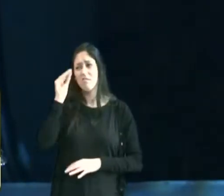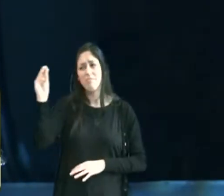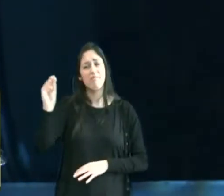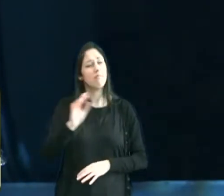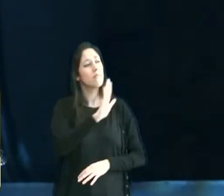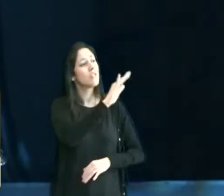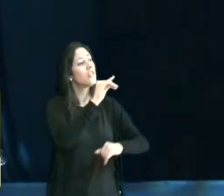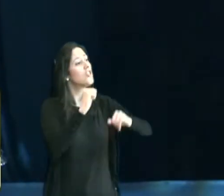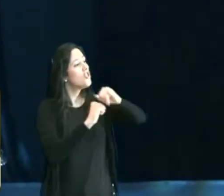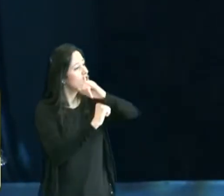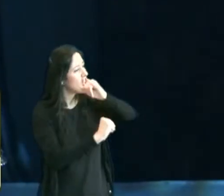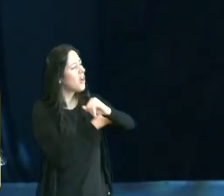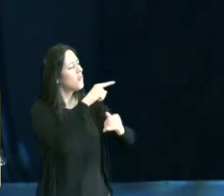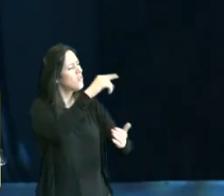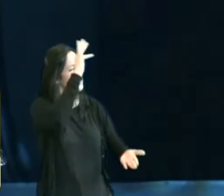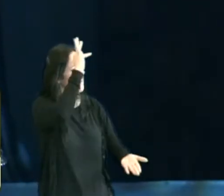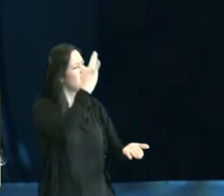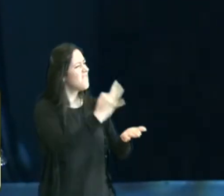comigo.